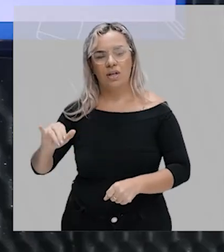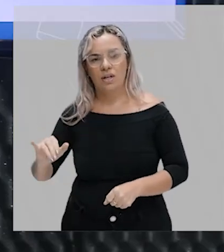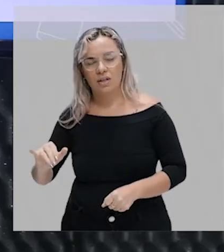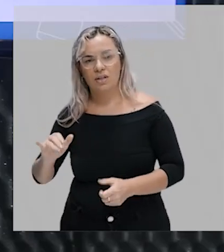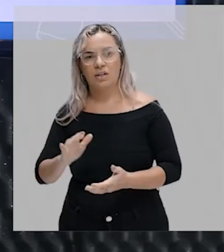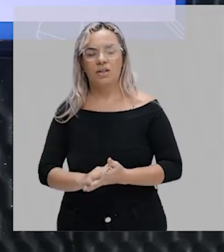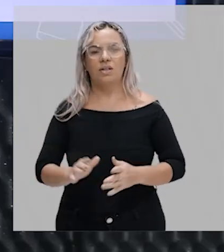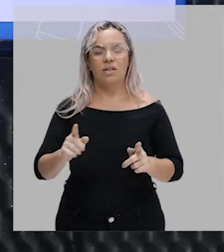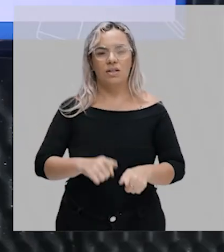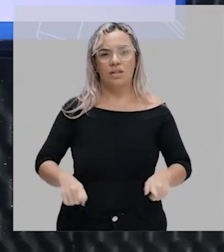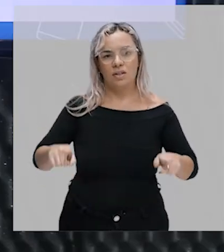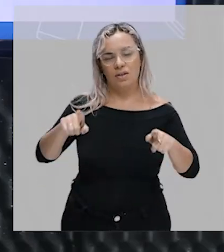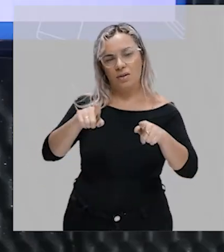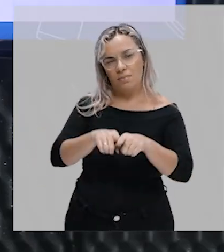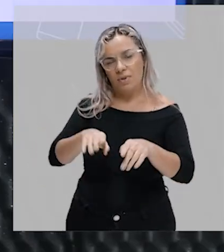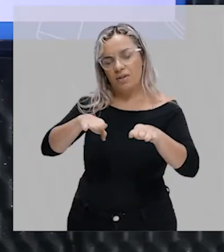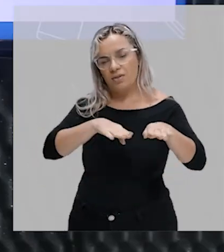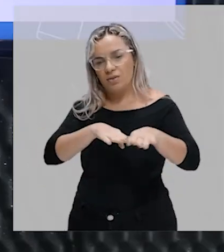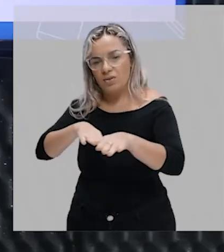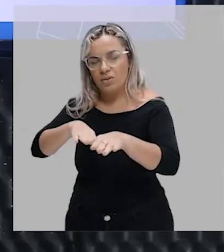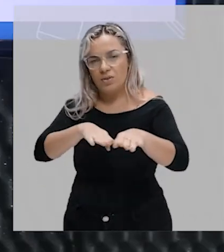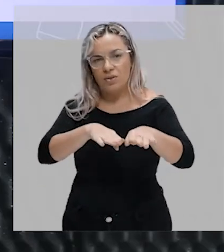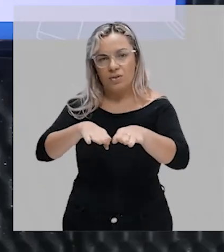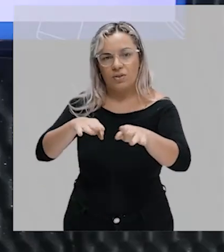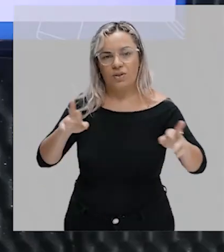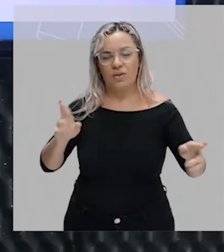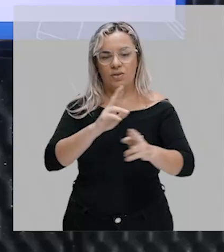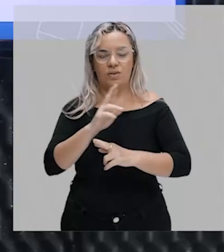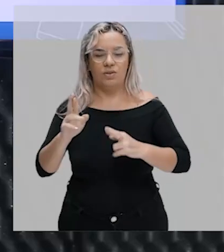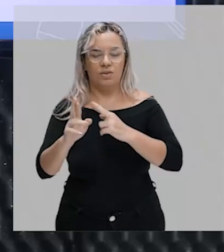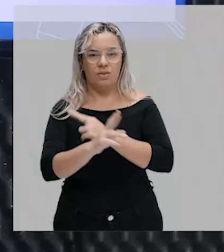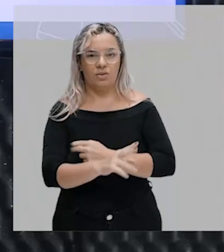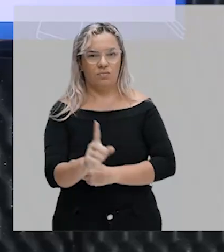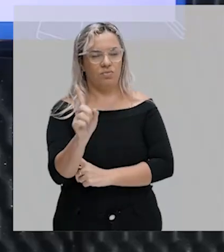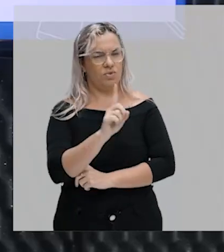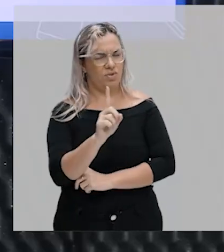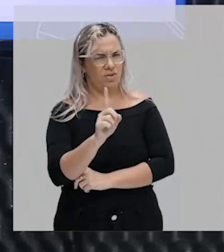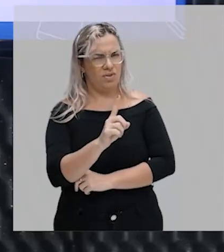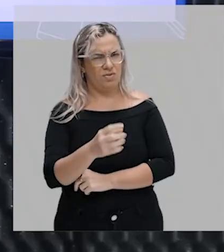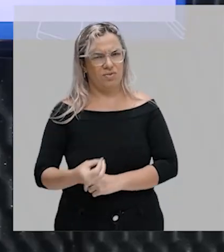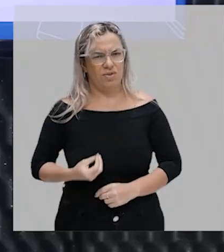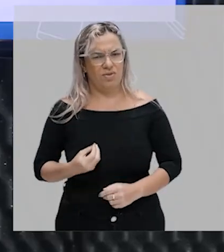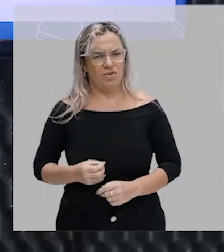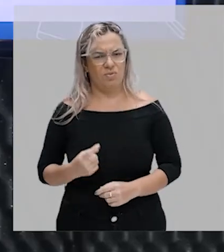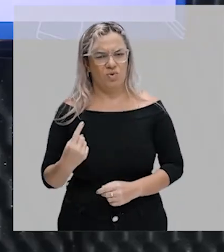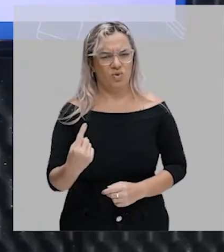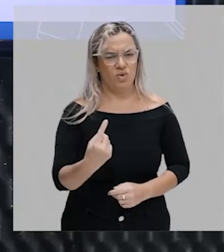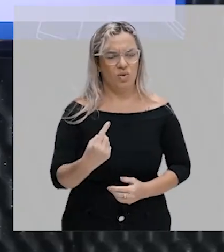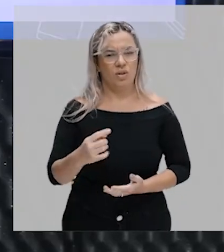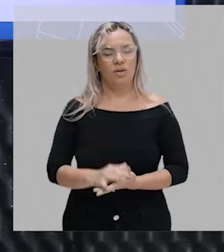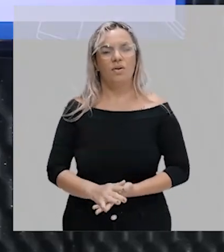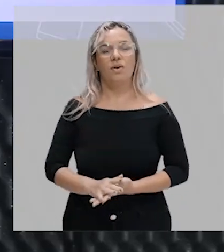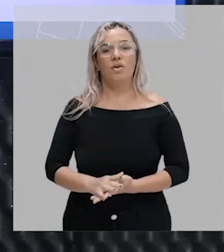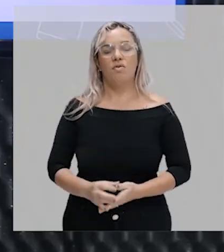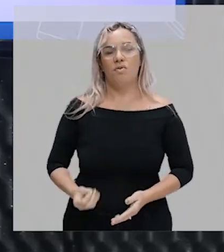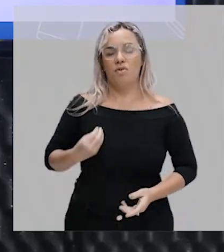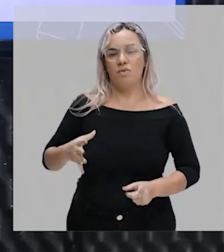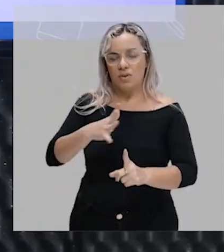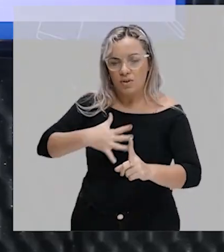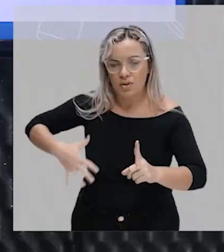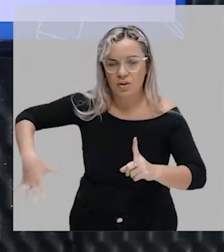para as pessoas, estamos nos relacionando, não vivemos sozinhos, estamos em sociedade, então nós somos capazes de